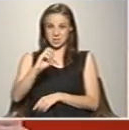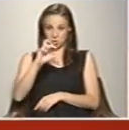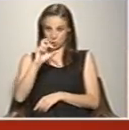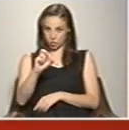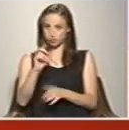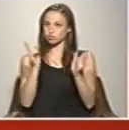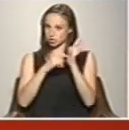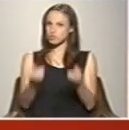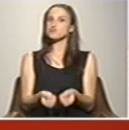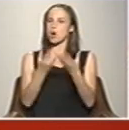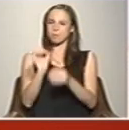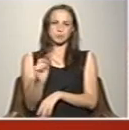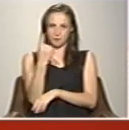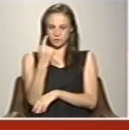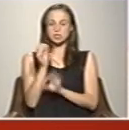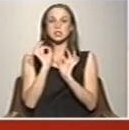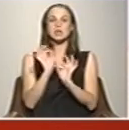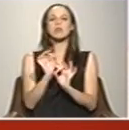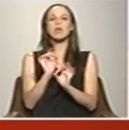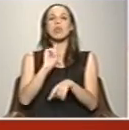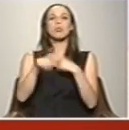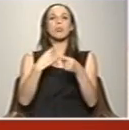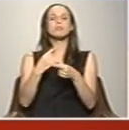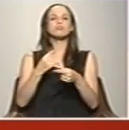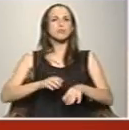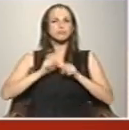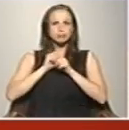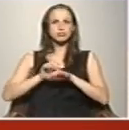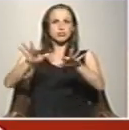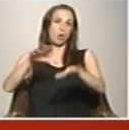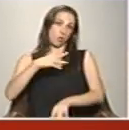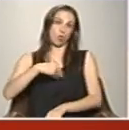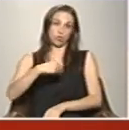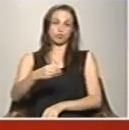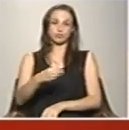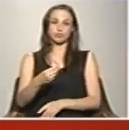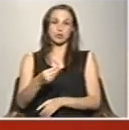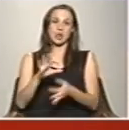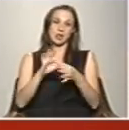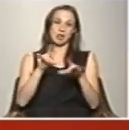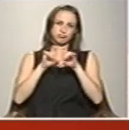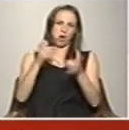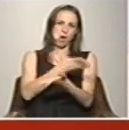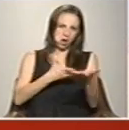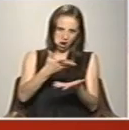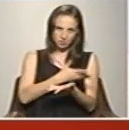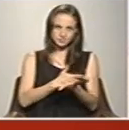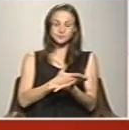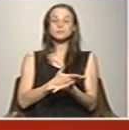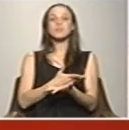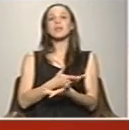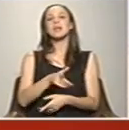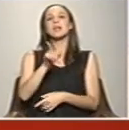A partir daí, foi um programa de aceleração que teve grande impacto no mundo, no mundo de empreendedorismo e, portanto, começou a ter